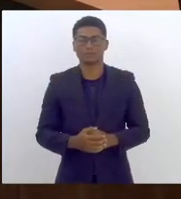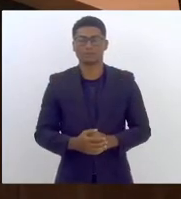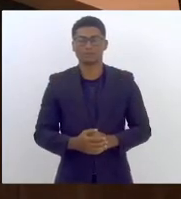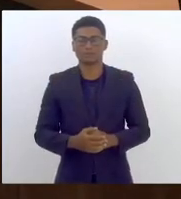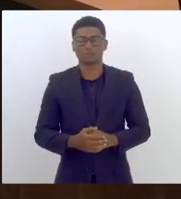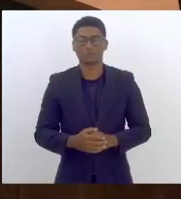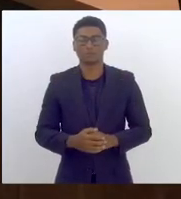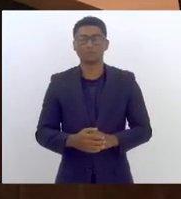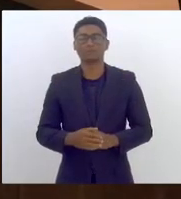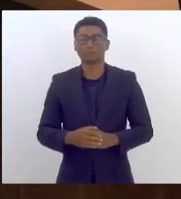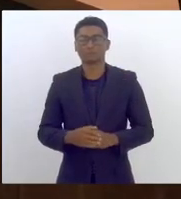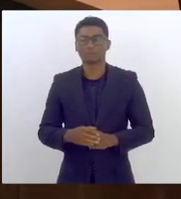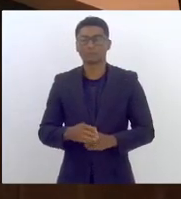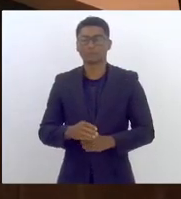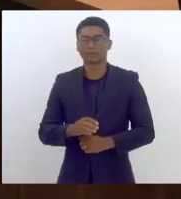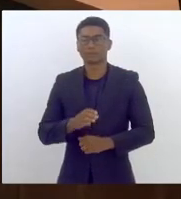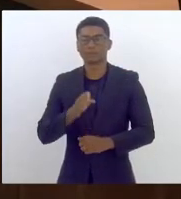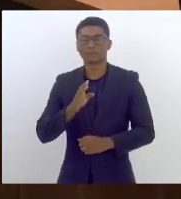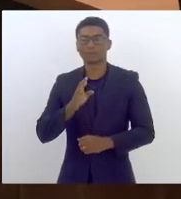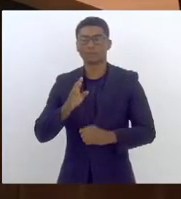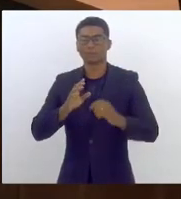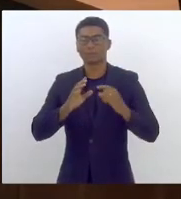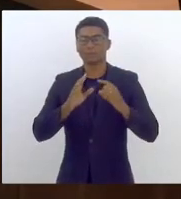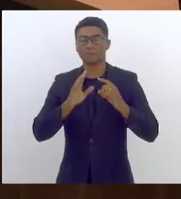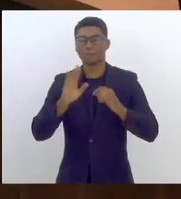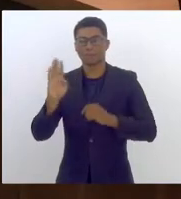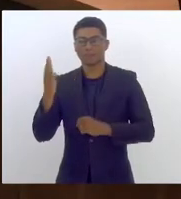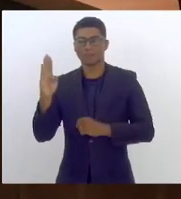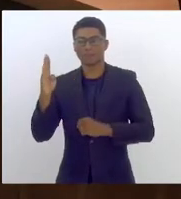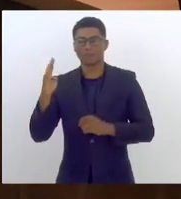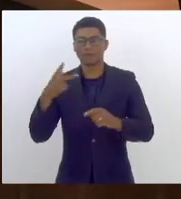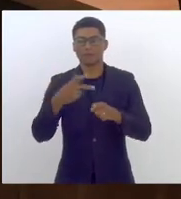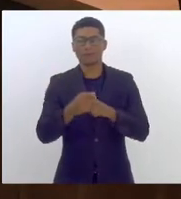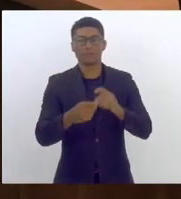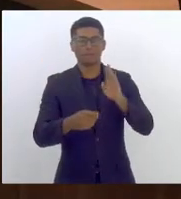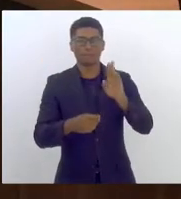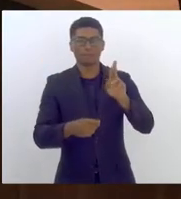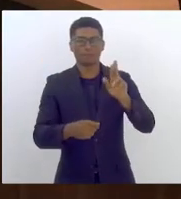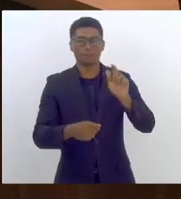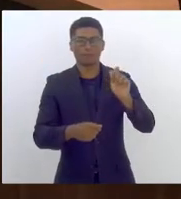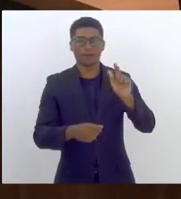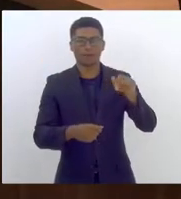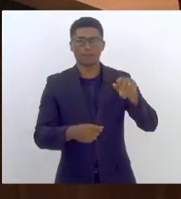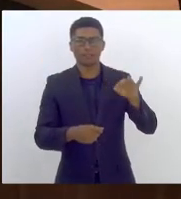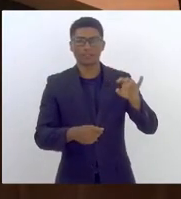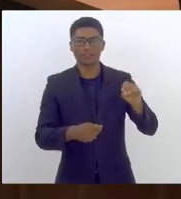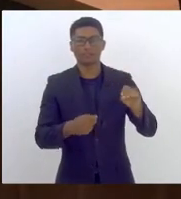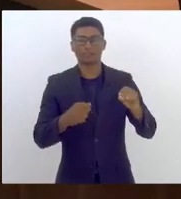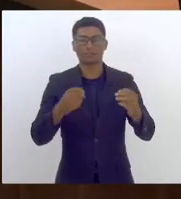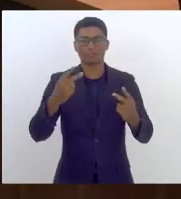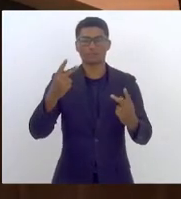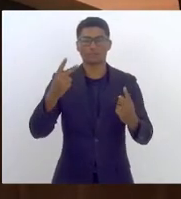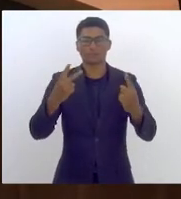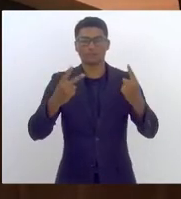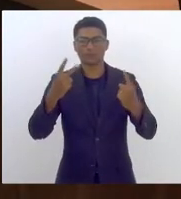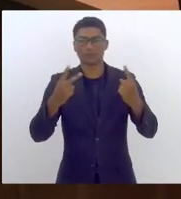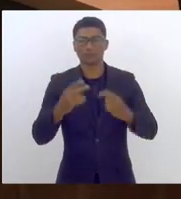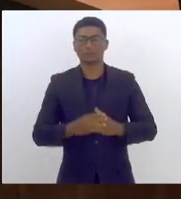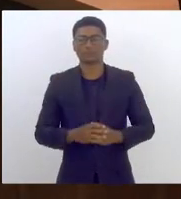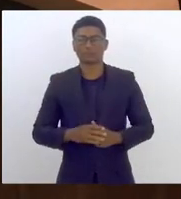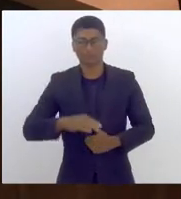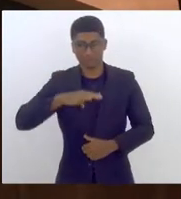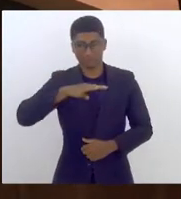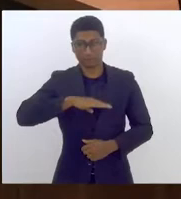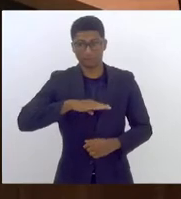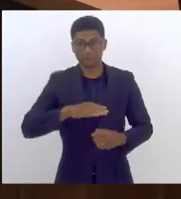o Botafogo ganhou do Bragantino de 2 a 1 o Vasco será